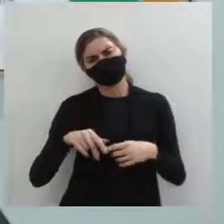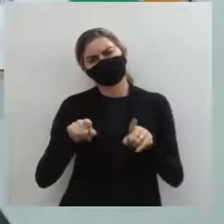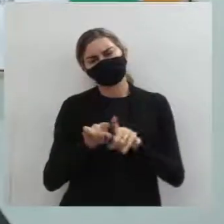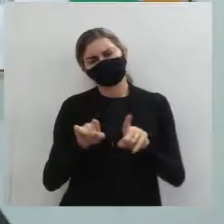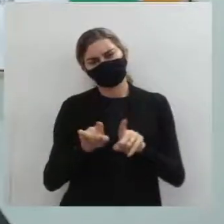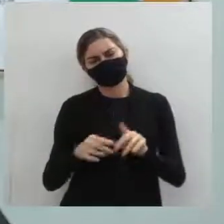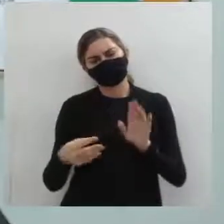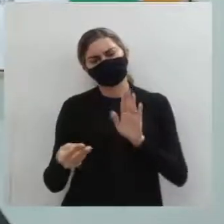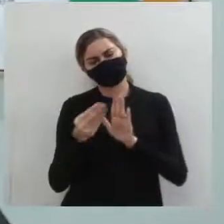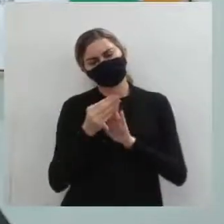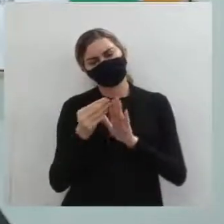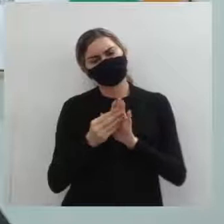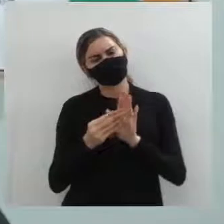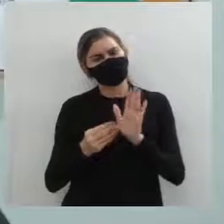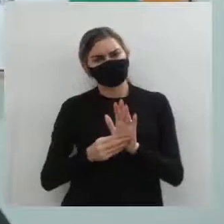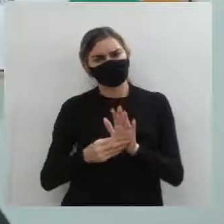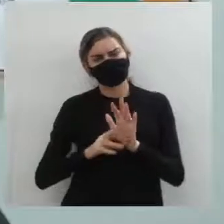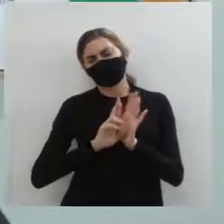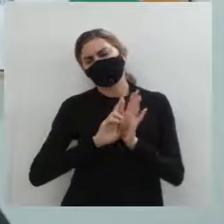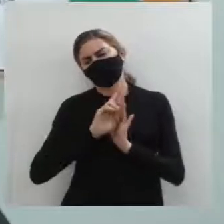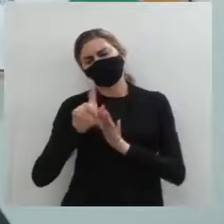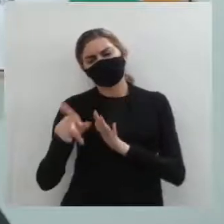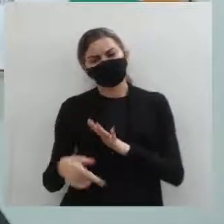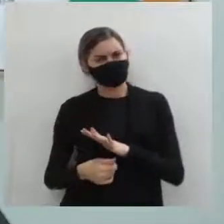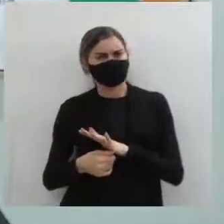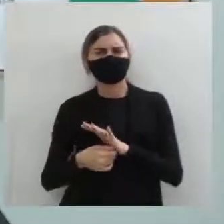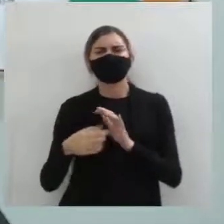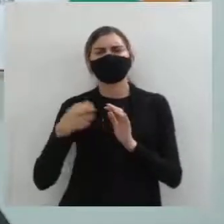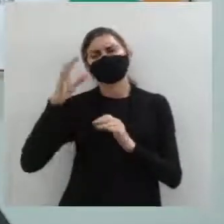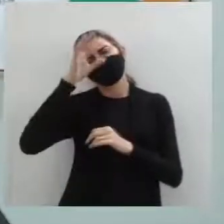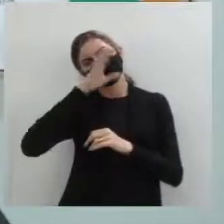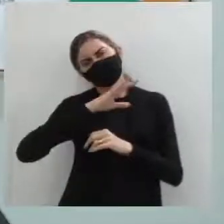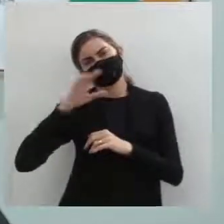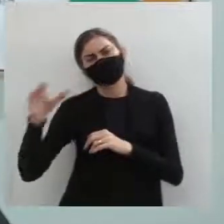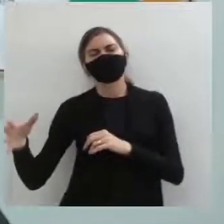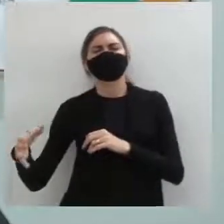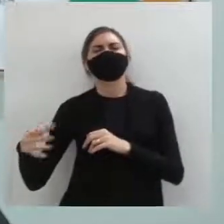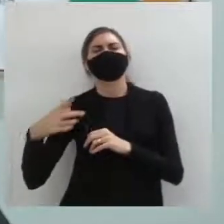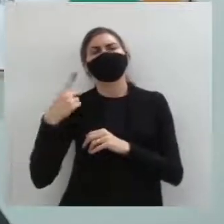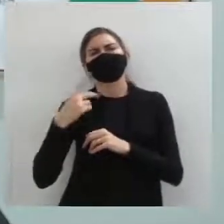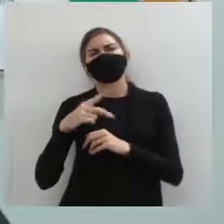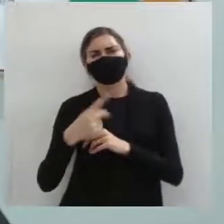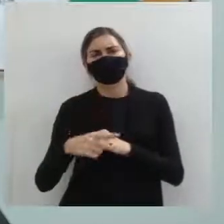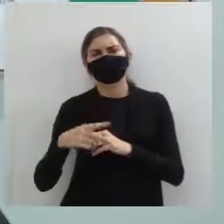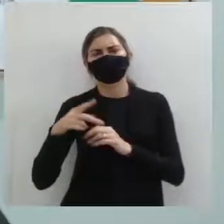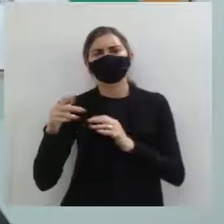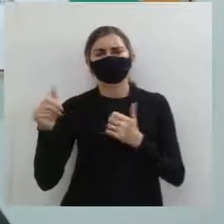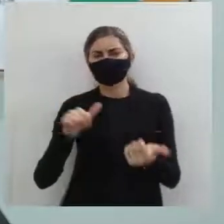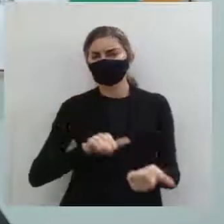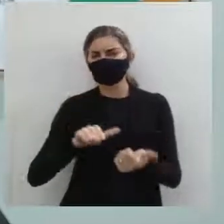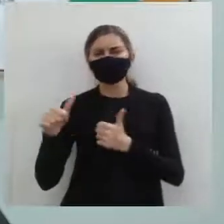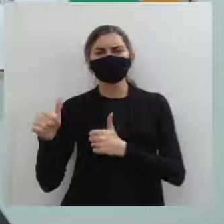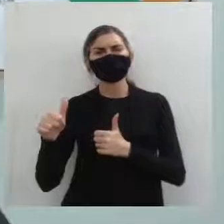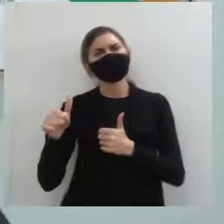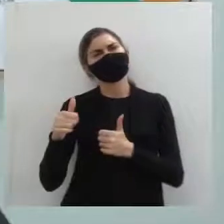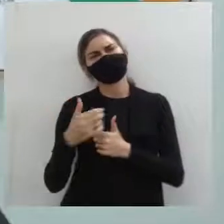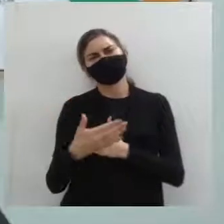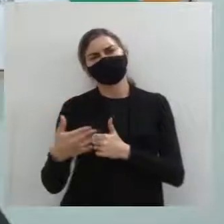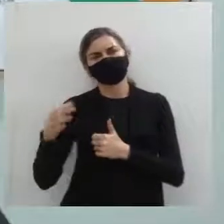em xeque os vários sacramentos católicos, com exceção do batismo e